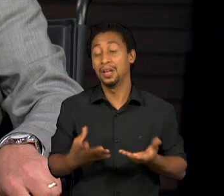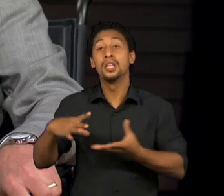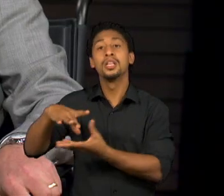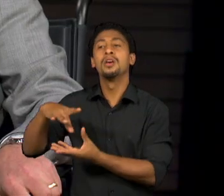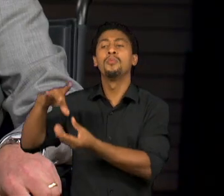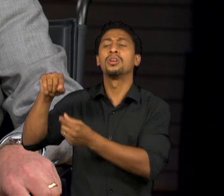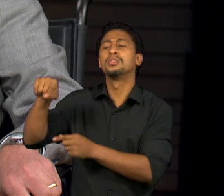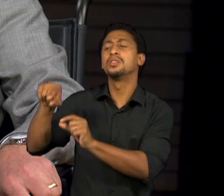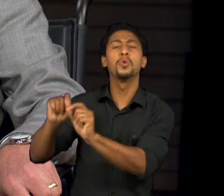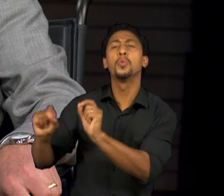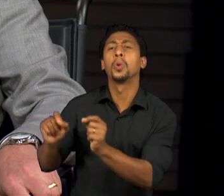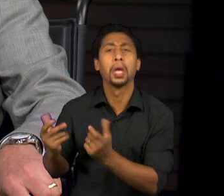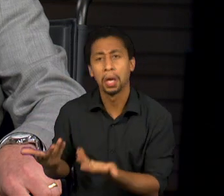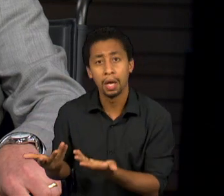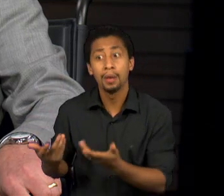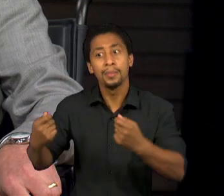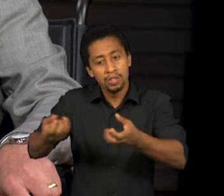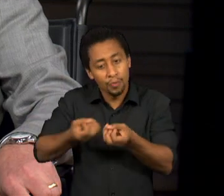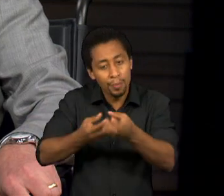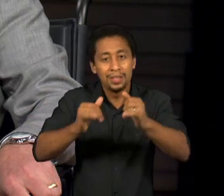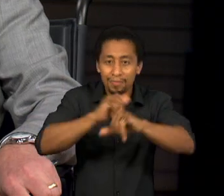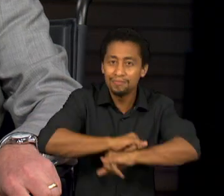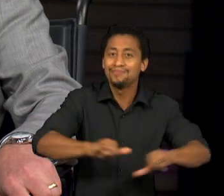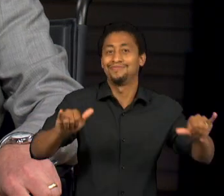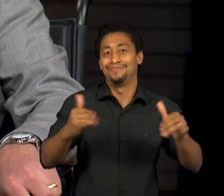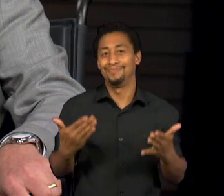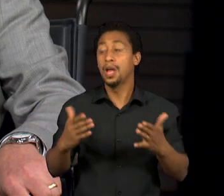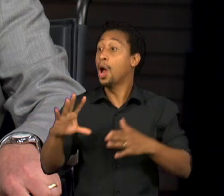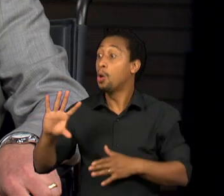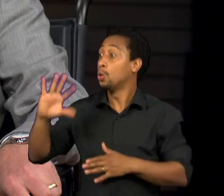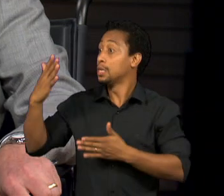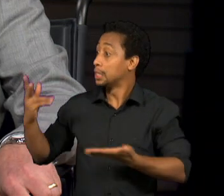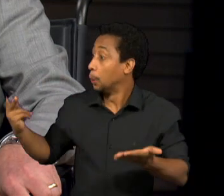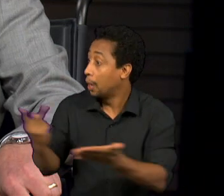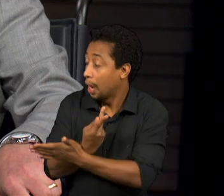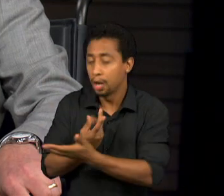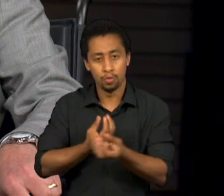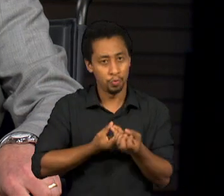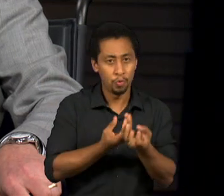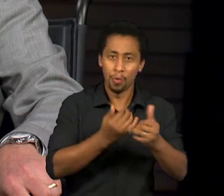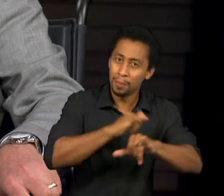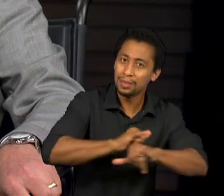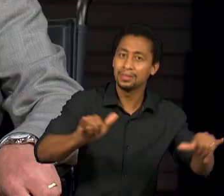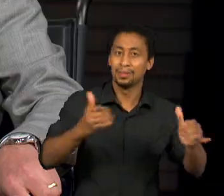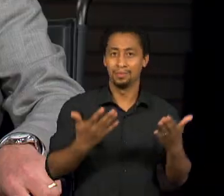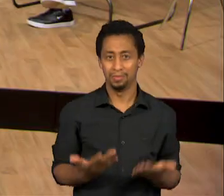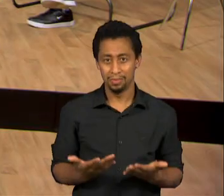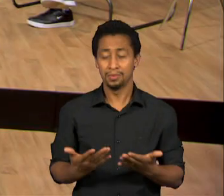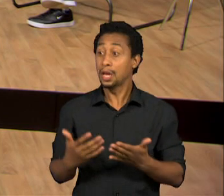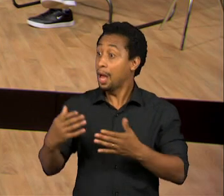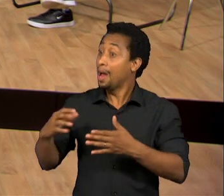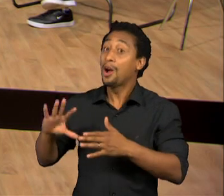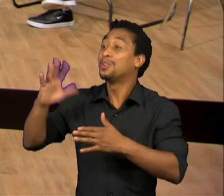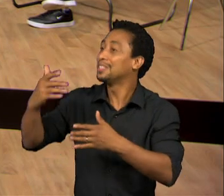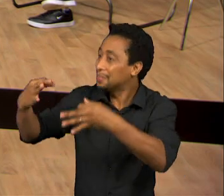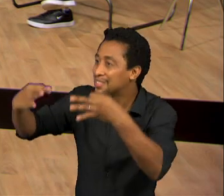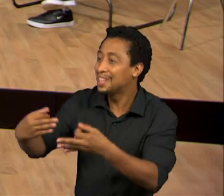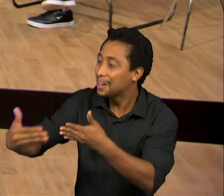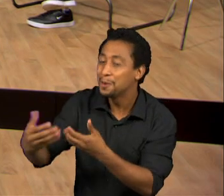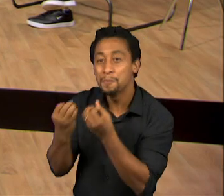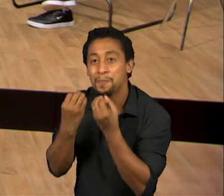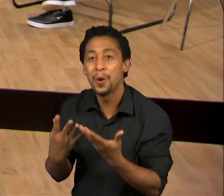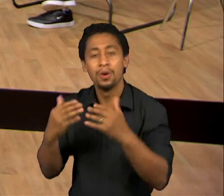não tiver acesso a se informar sobre os acontecimentos de forma independente, essa